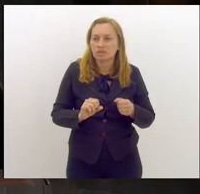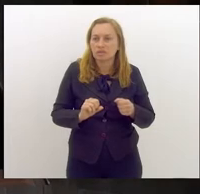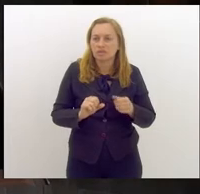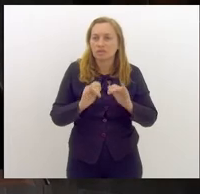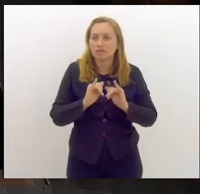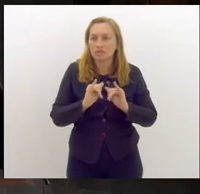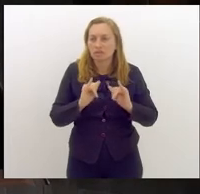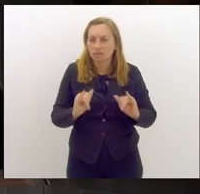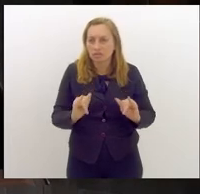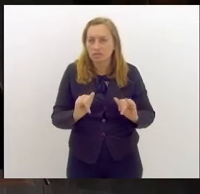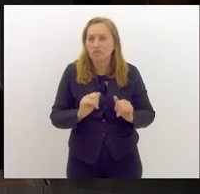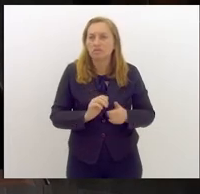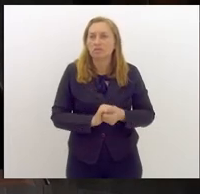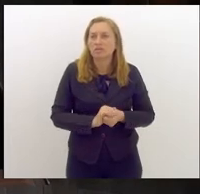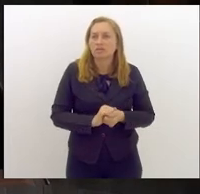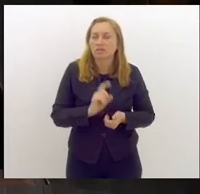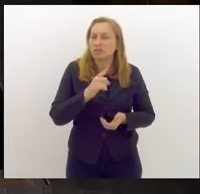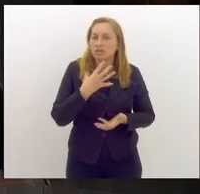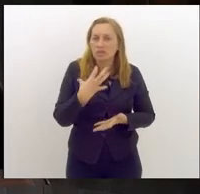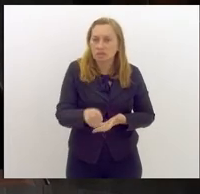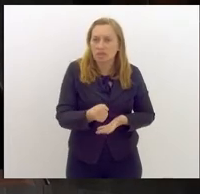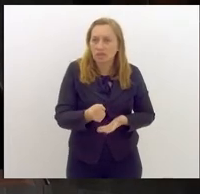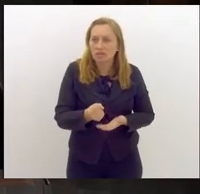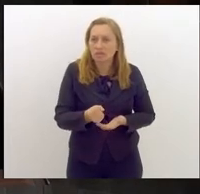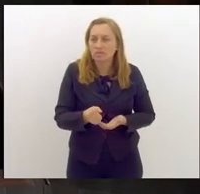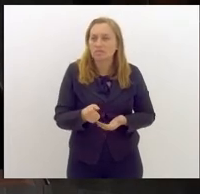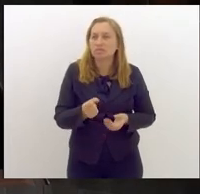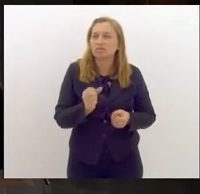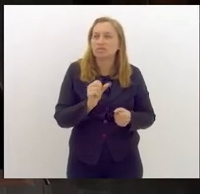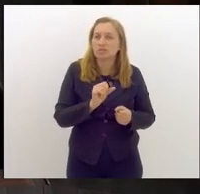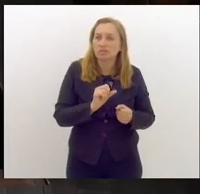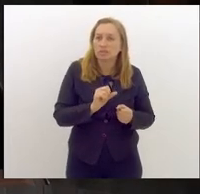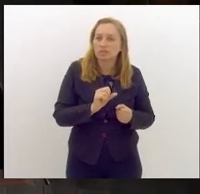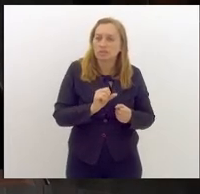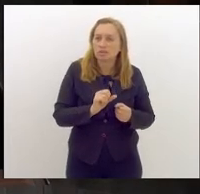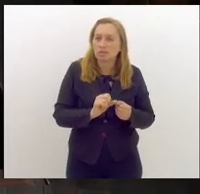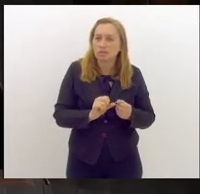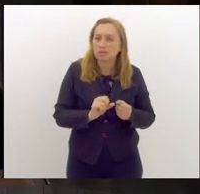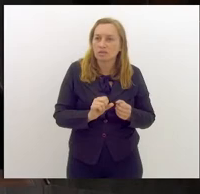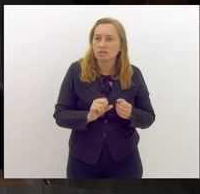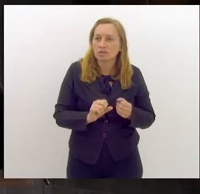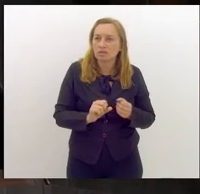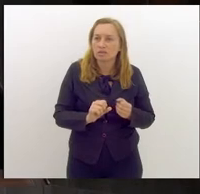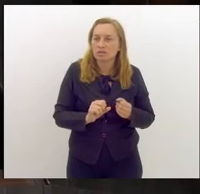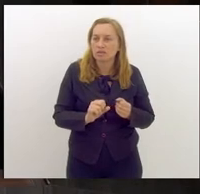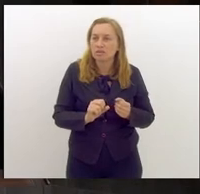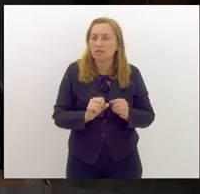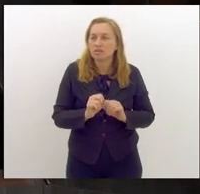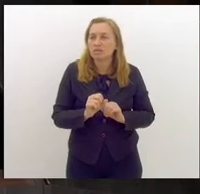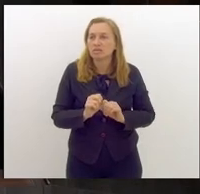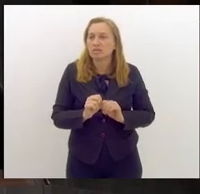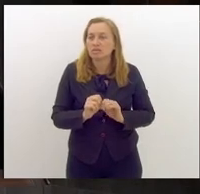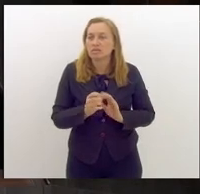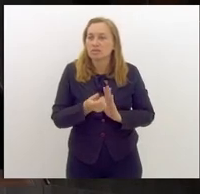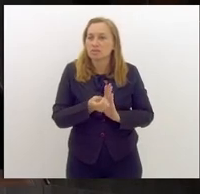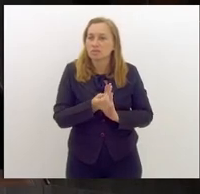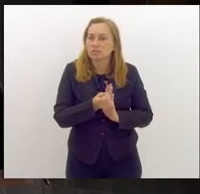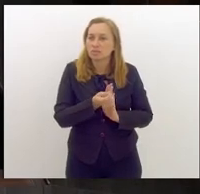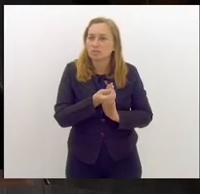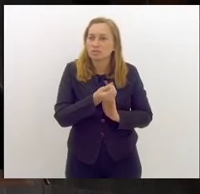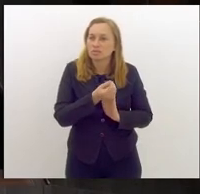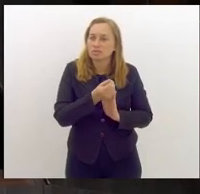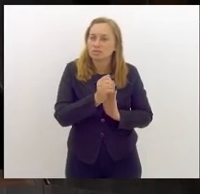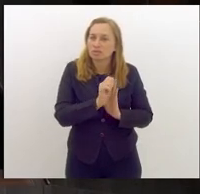de declaração não foi aceito fizemos um agravo fizemos um agravo quanto a isso